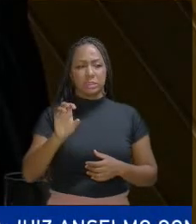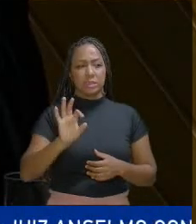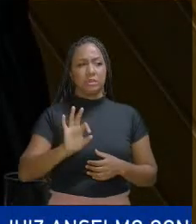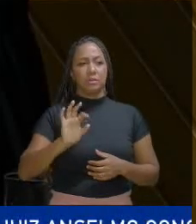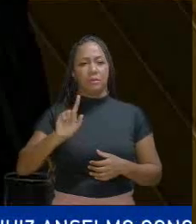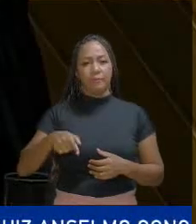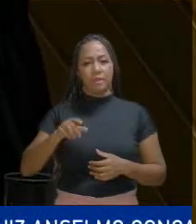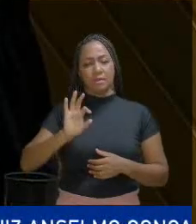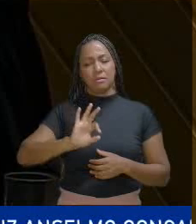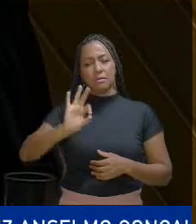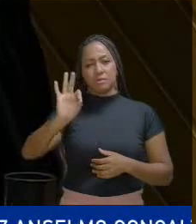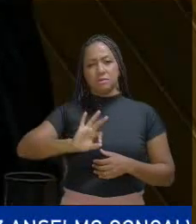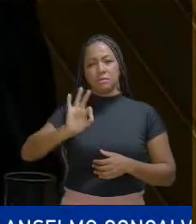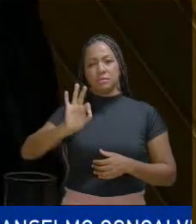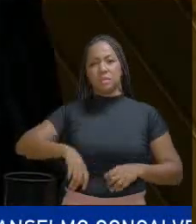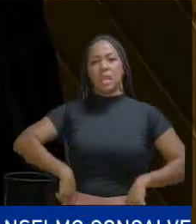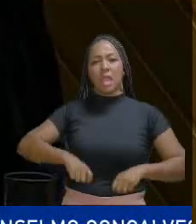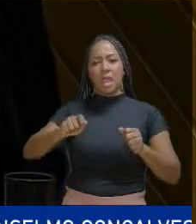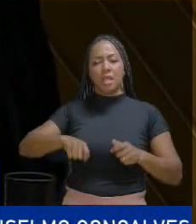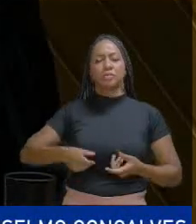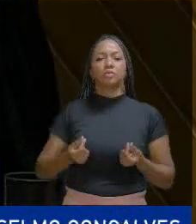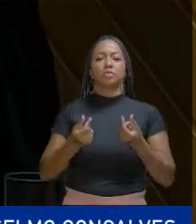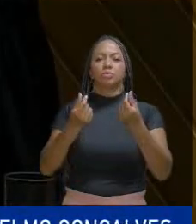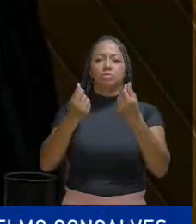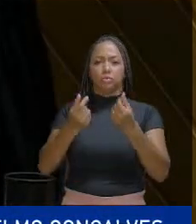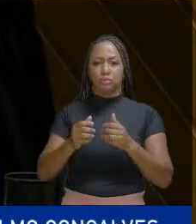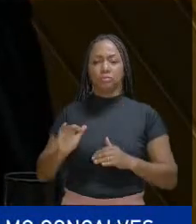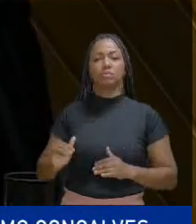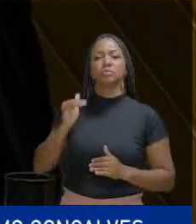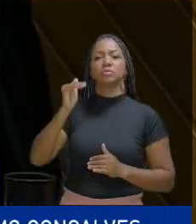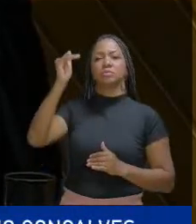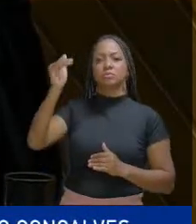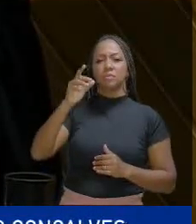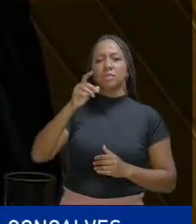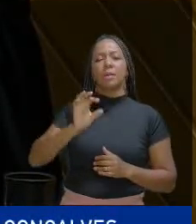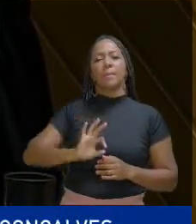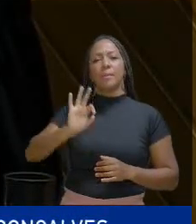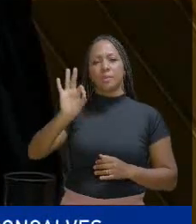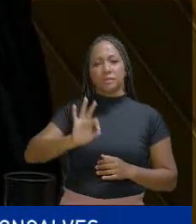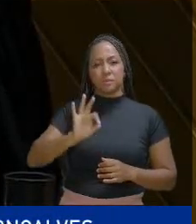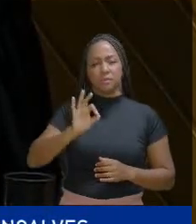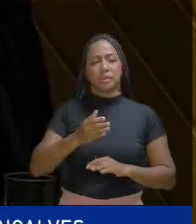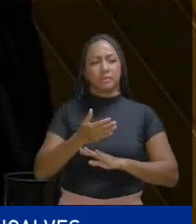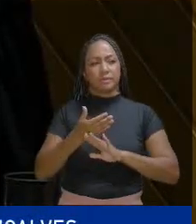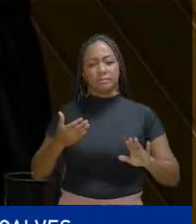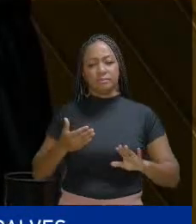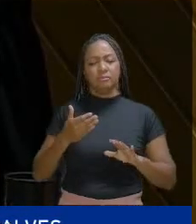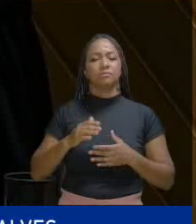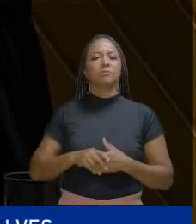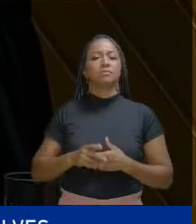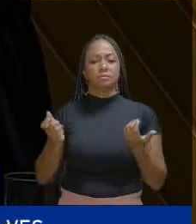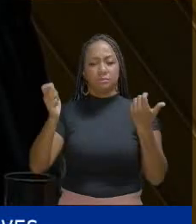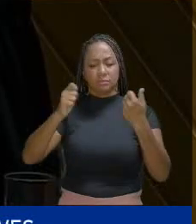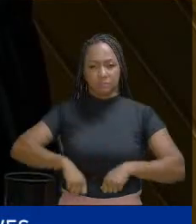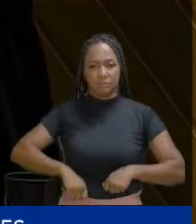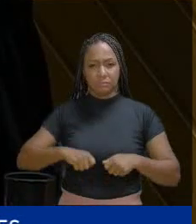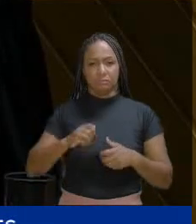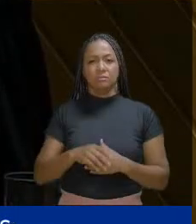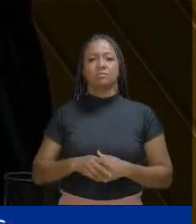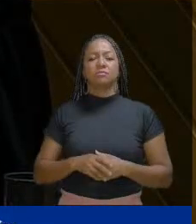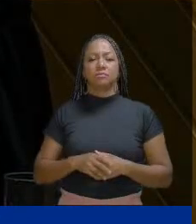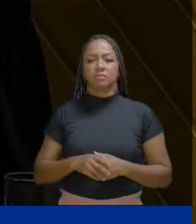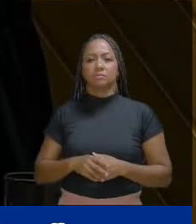65,21% do total de despesas financeiras, tanto em termos absolutos quanto percentuais, afasta a possibilidade de aplicação de